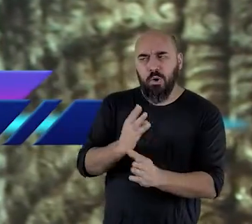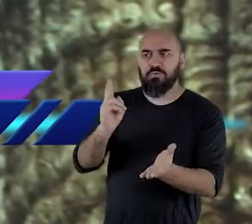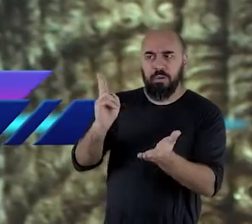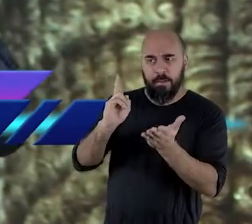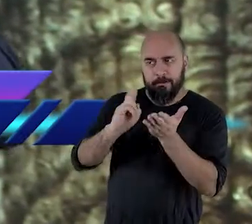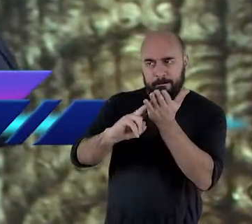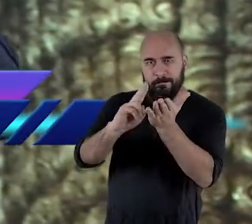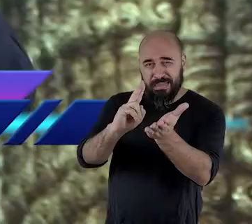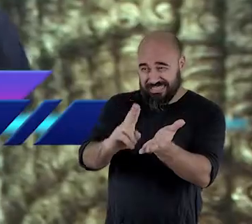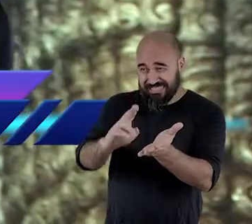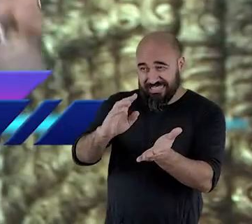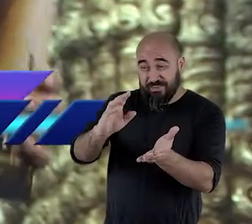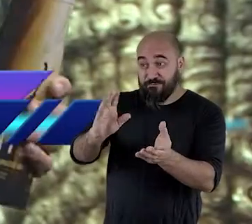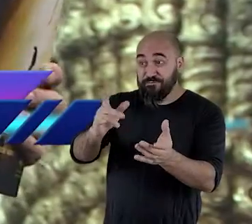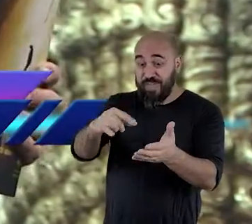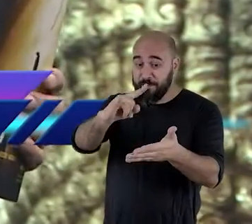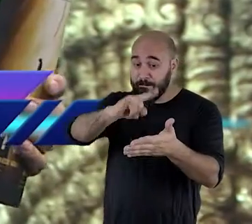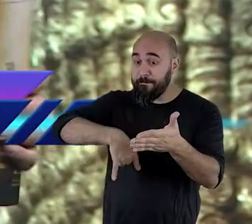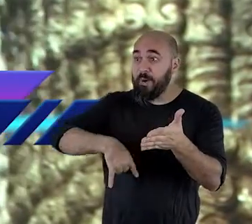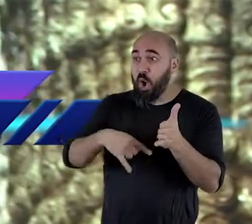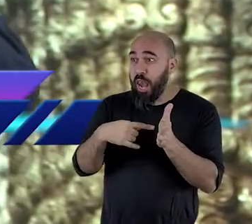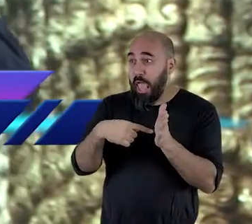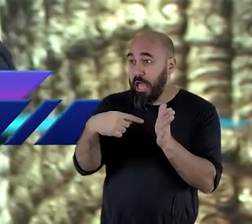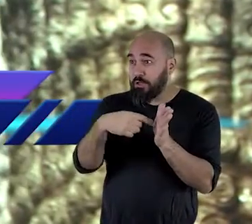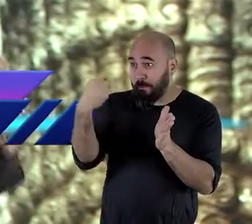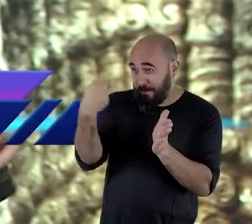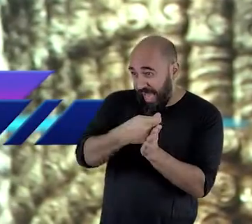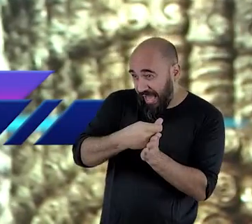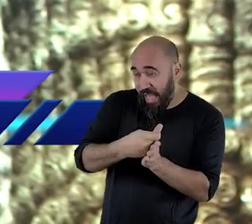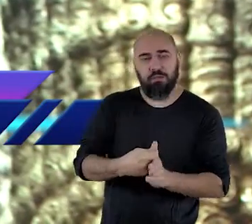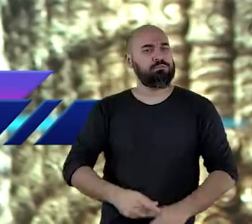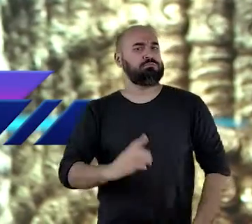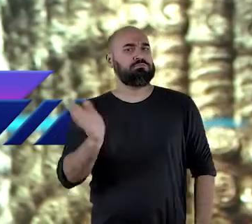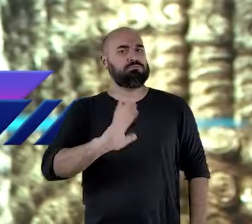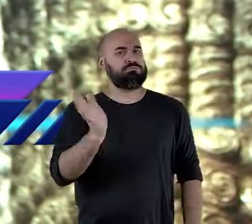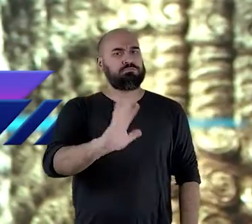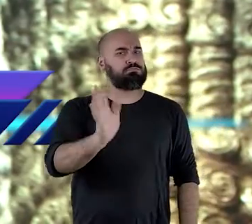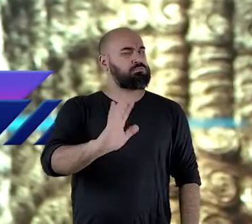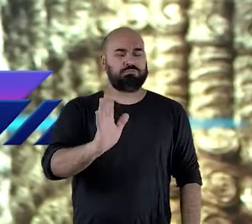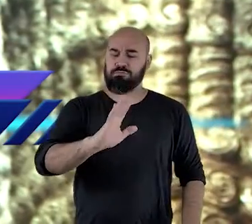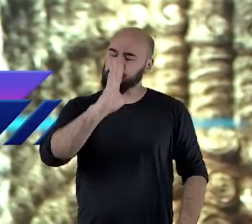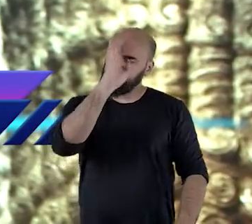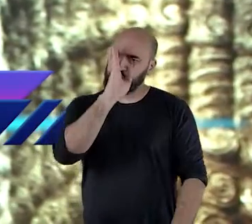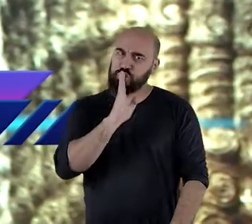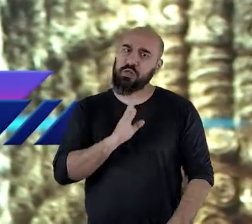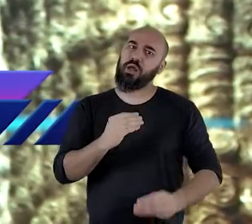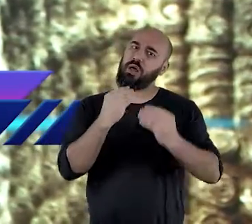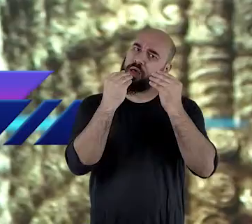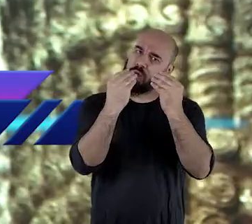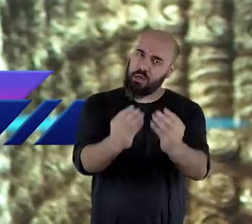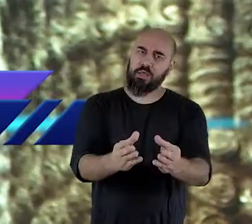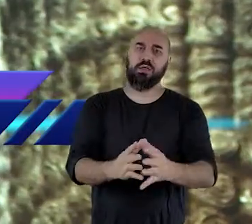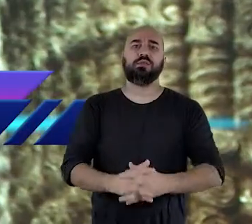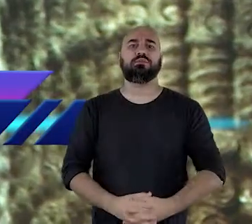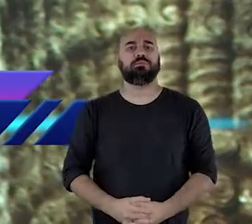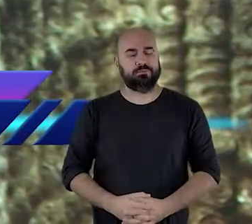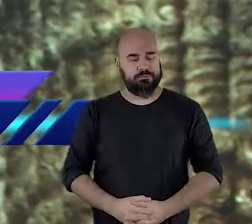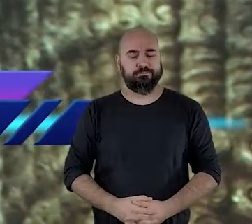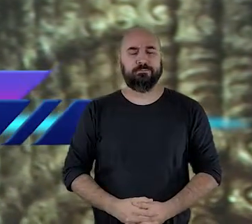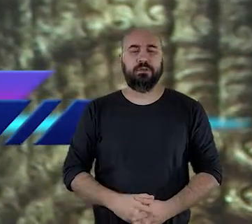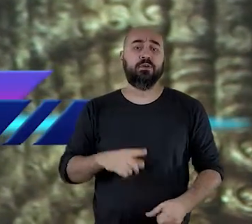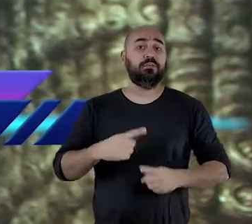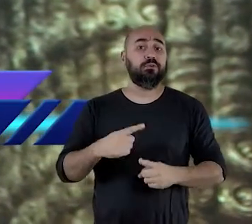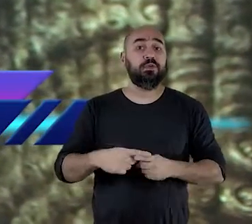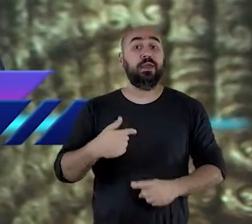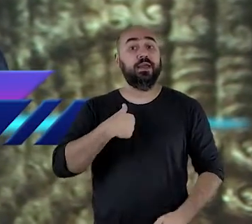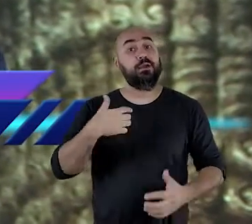para eu pagar? Não, não vai boleto nenhum para você pagar. Não tem pegadinha nenhuma. O material vai chegar gratuitamente para você na sua casa, porque o que nós mais